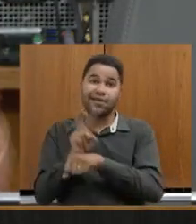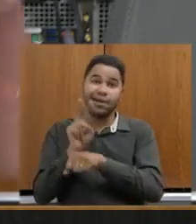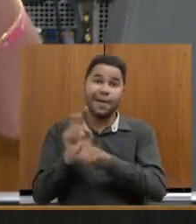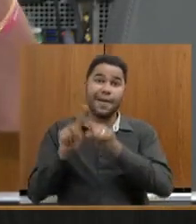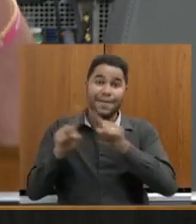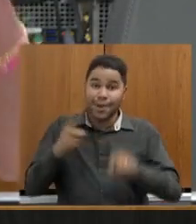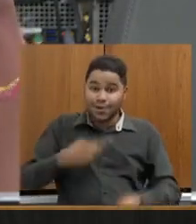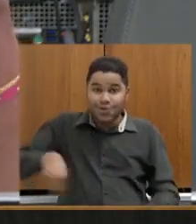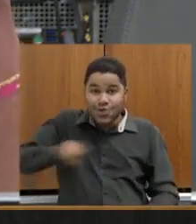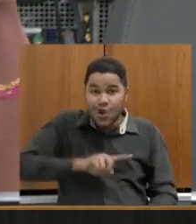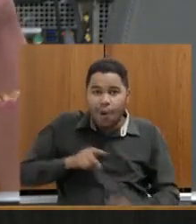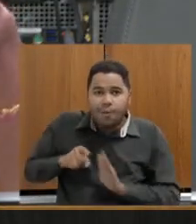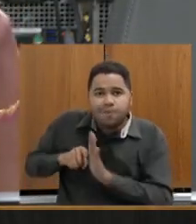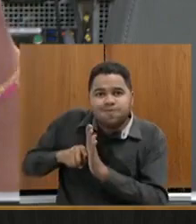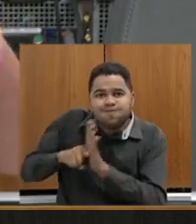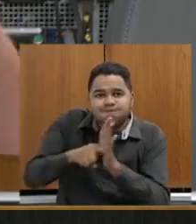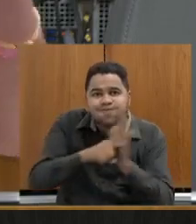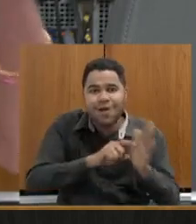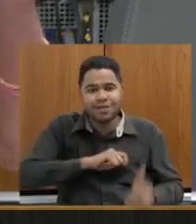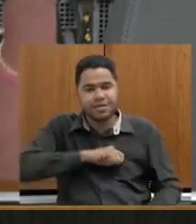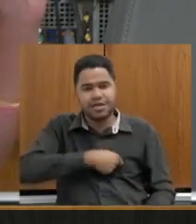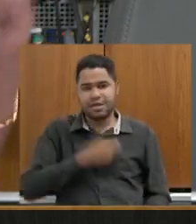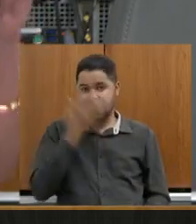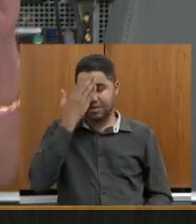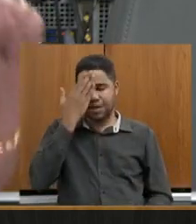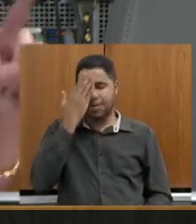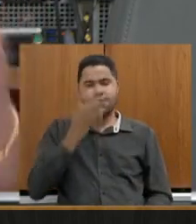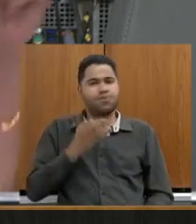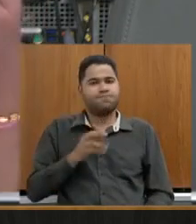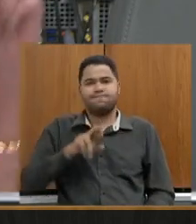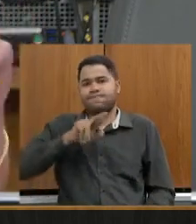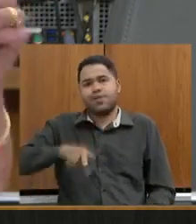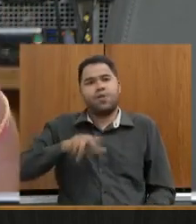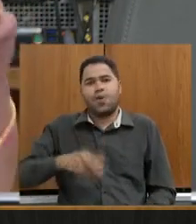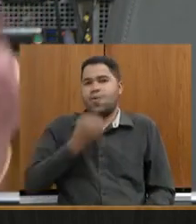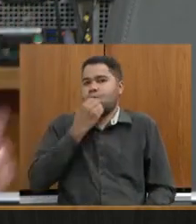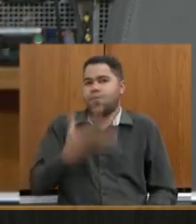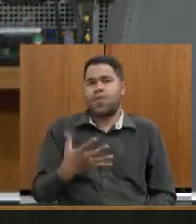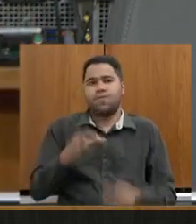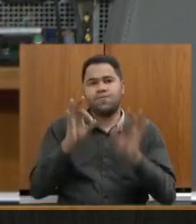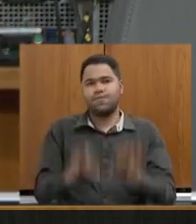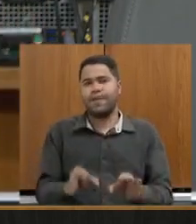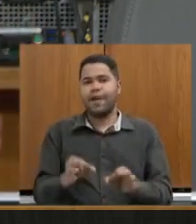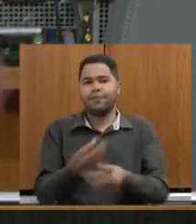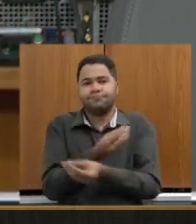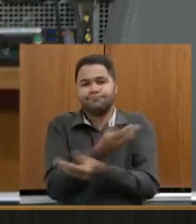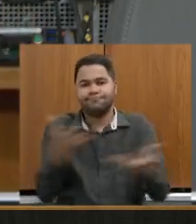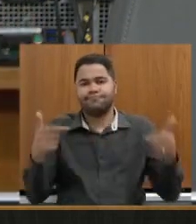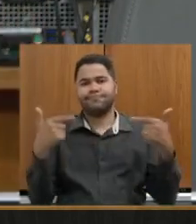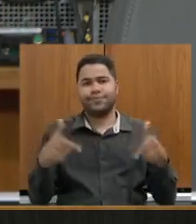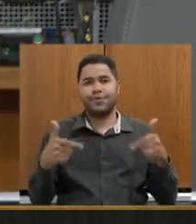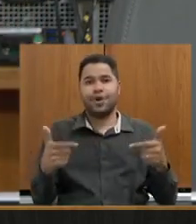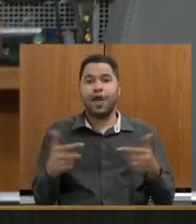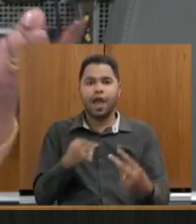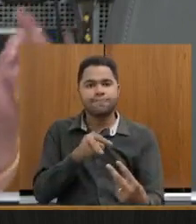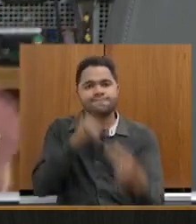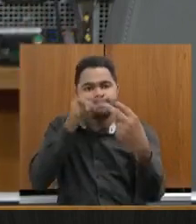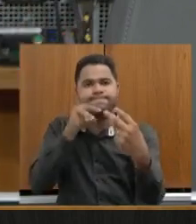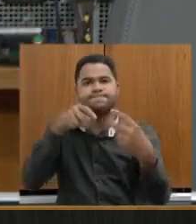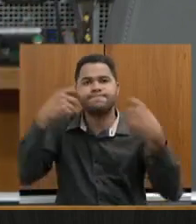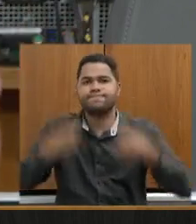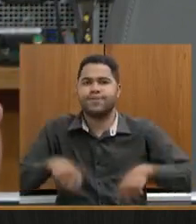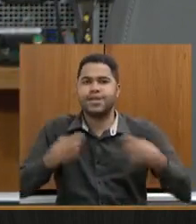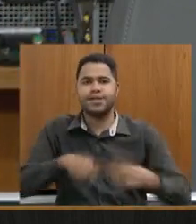mas nós que somos investigadores Delegados sabemos que não é o ideal para o bom para a boa prestação do trabalho que eu olho no olho